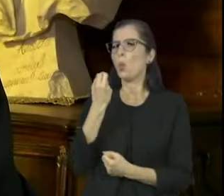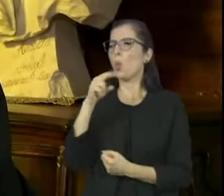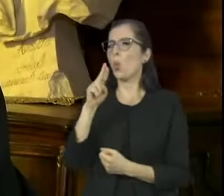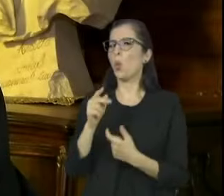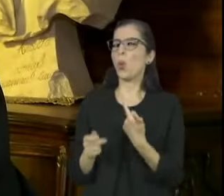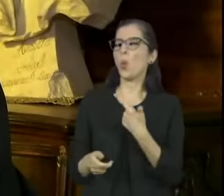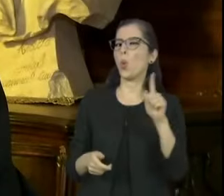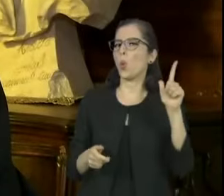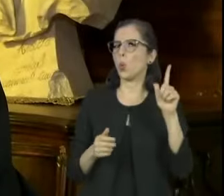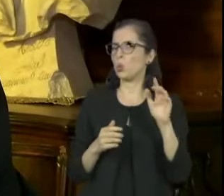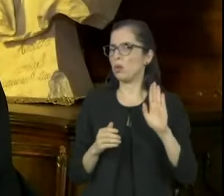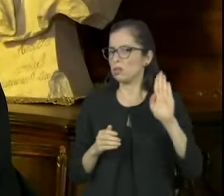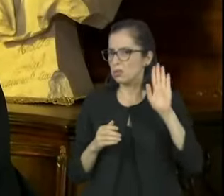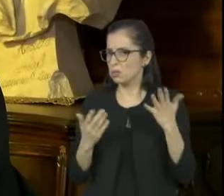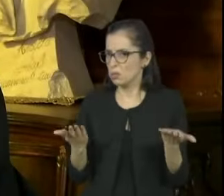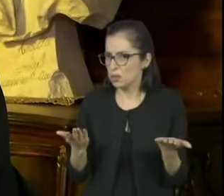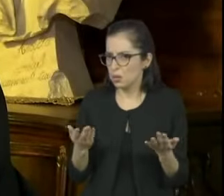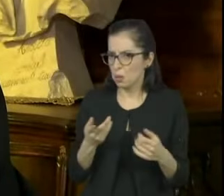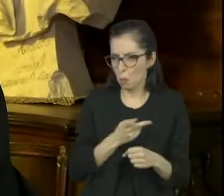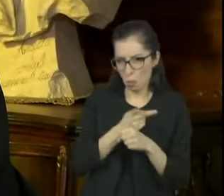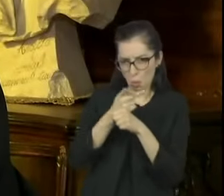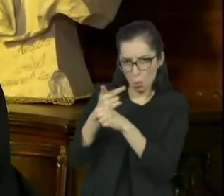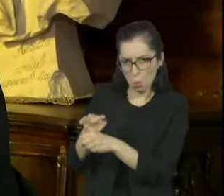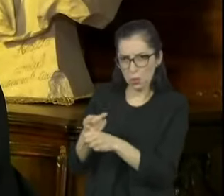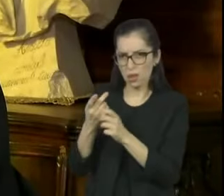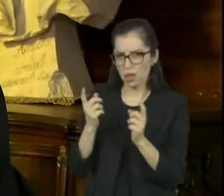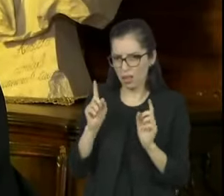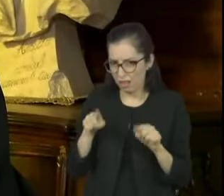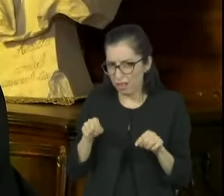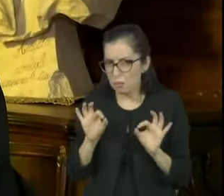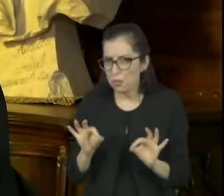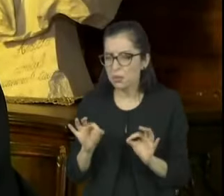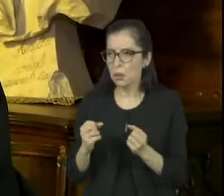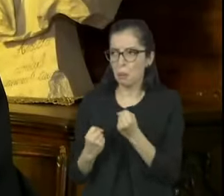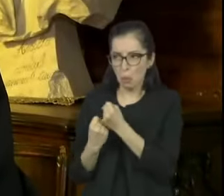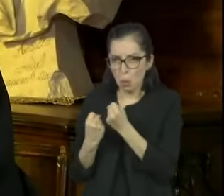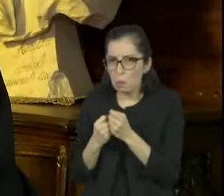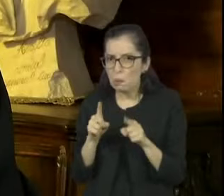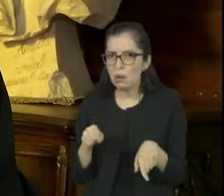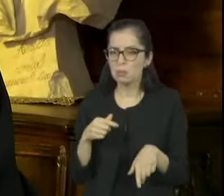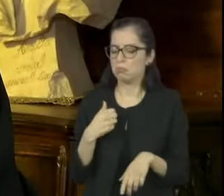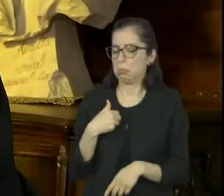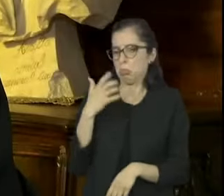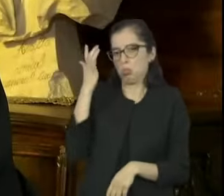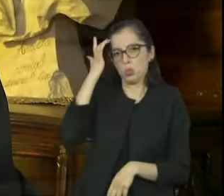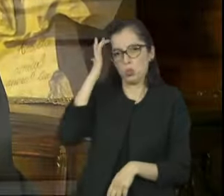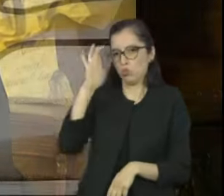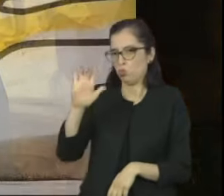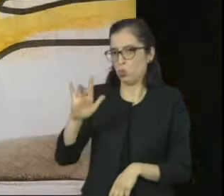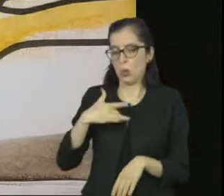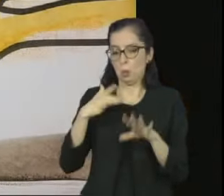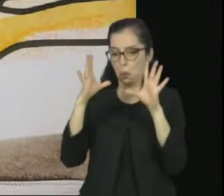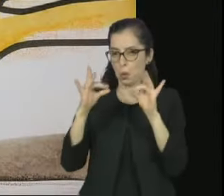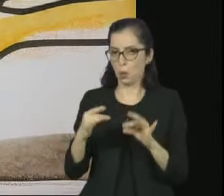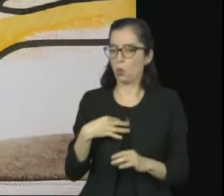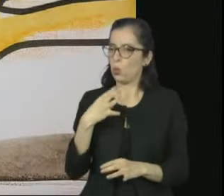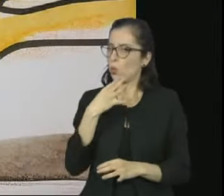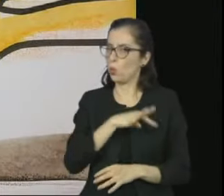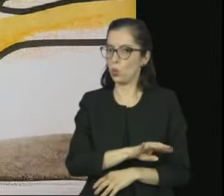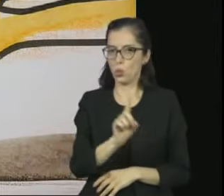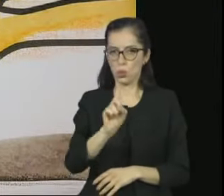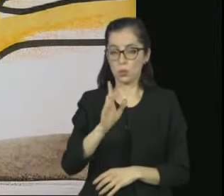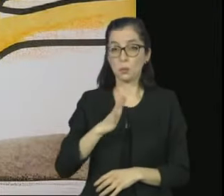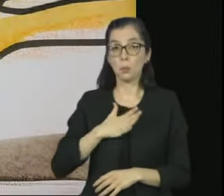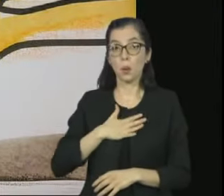eu não sei se outro candidato procurou de fato eu não tenho conhecimento desse fato mas para dizer a minha